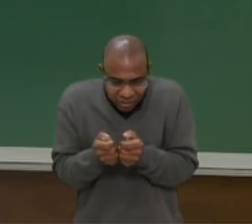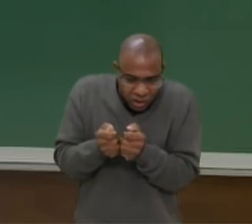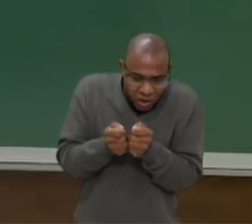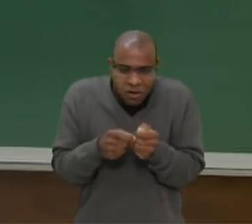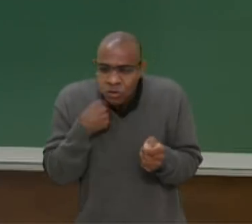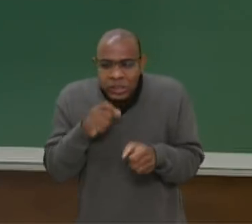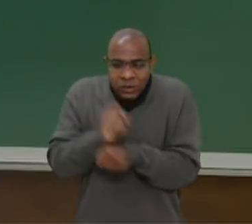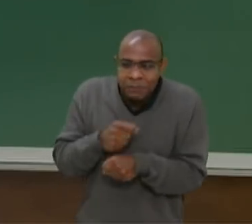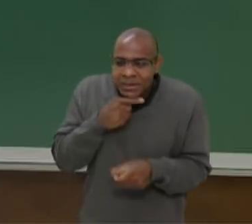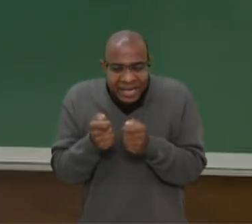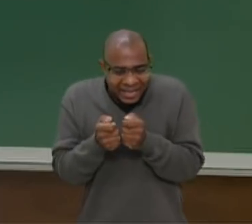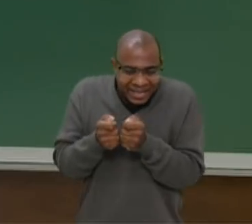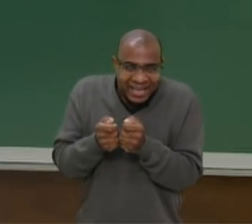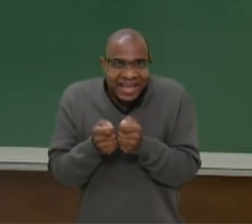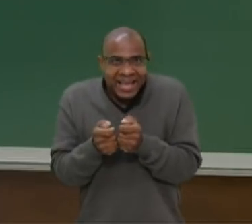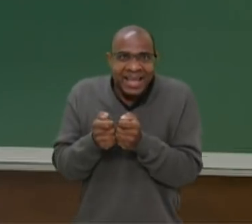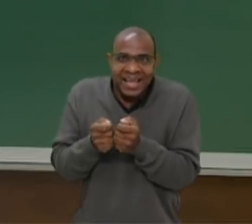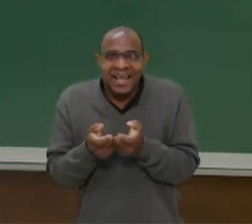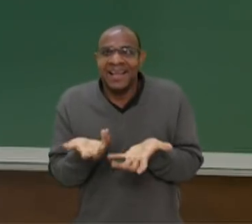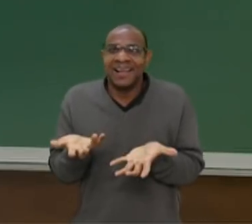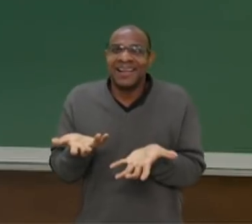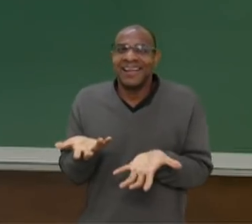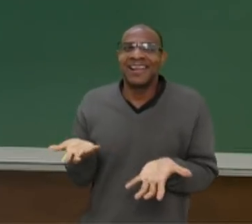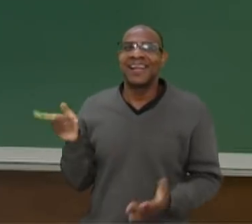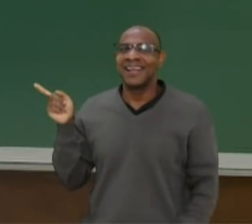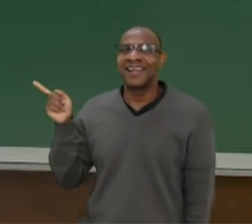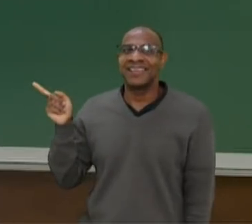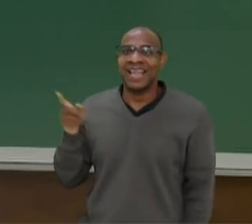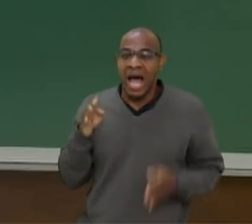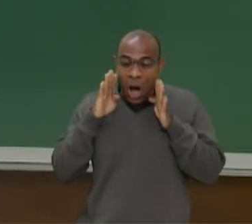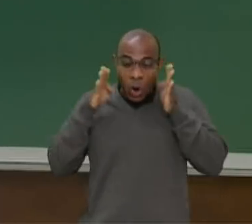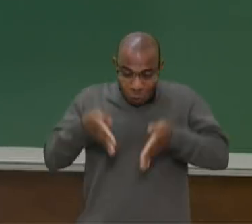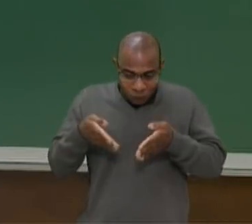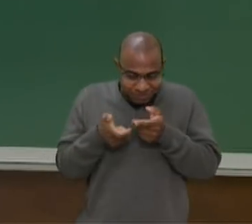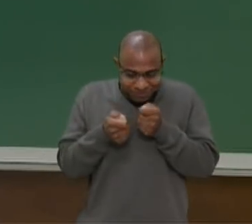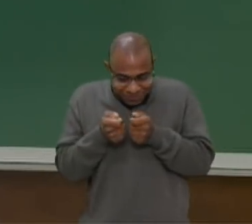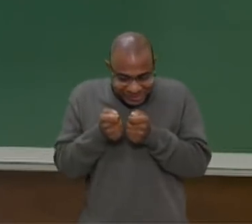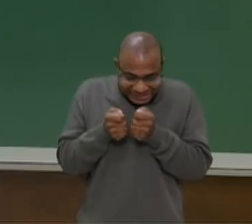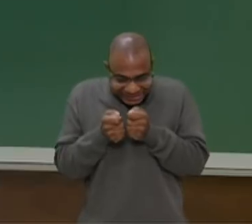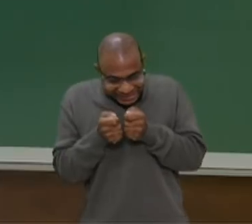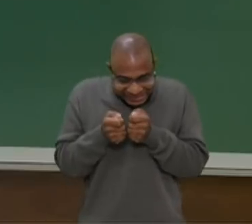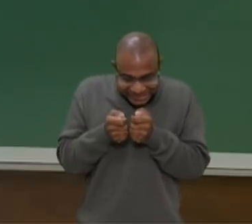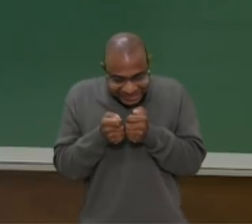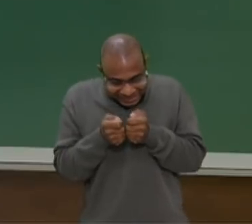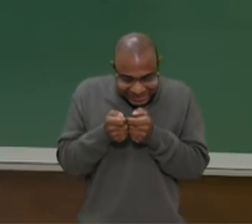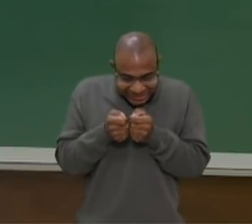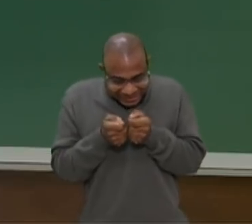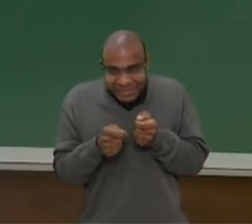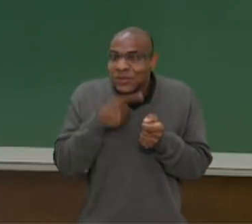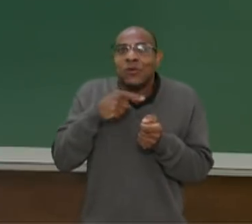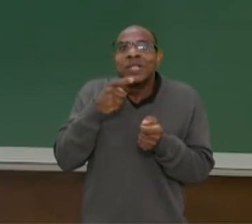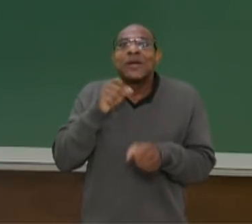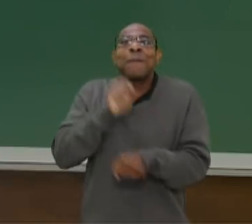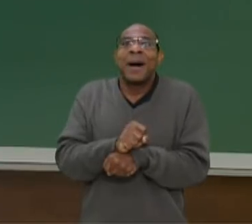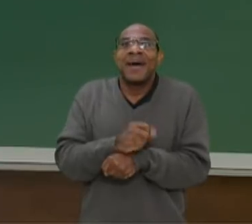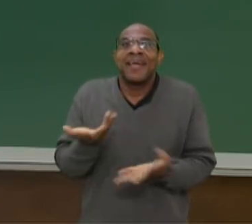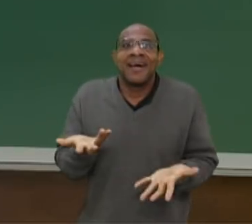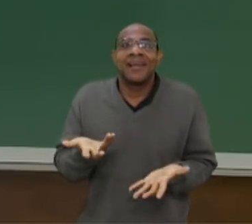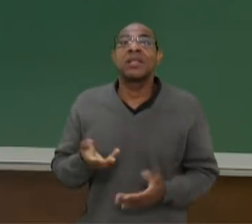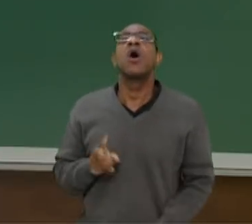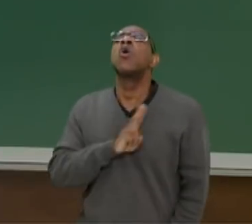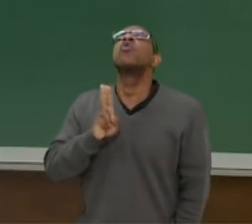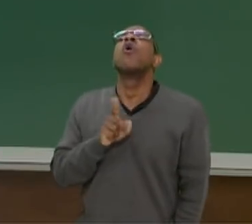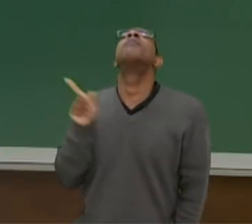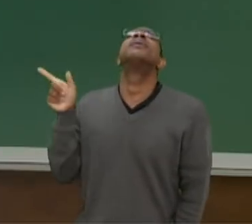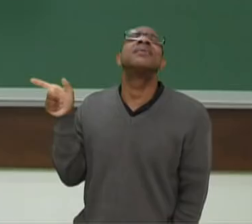rua, mas está com o celular ali, né? Bem concentrado. Então, como que nós chamamos